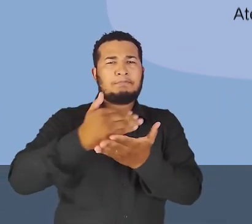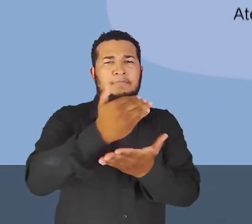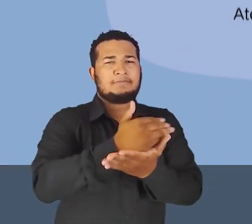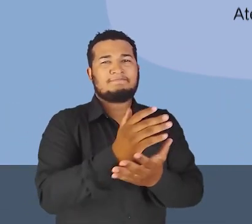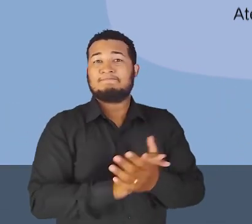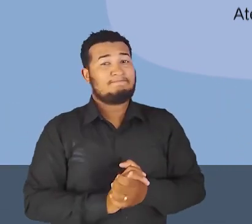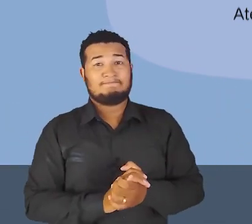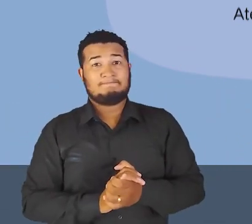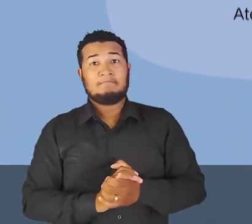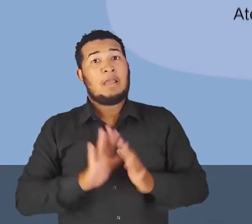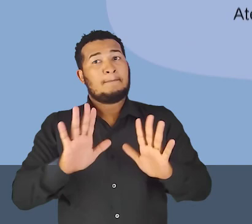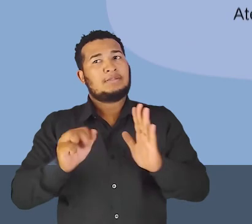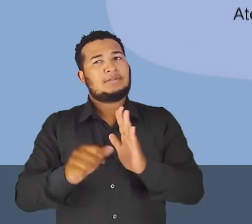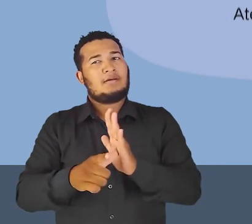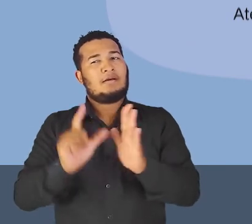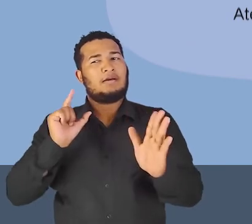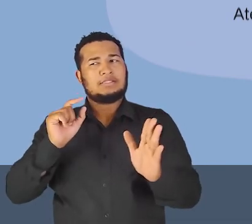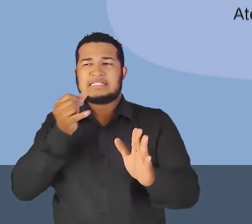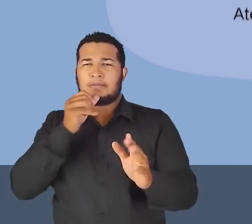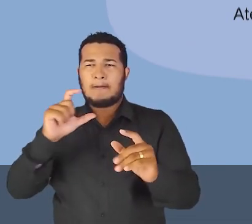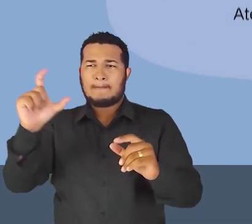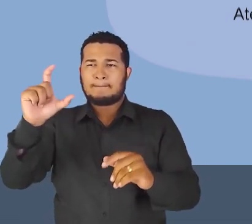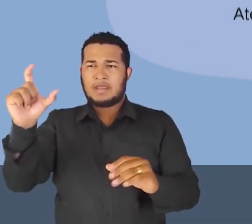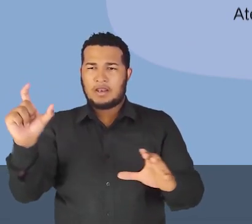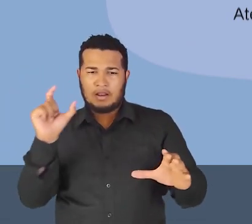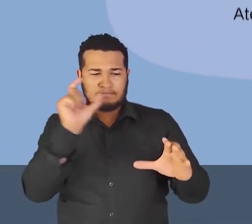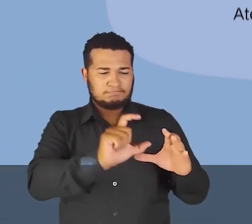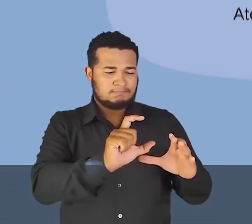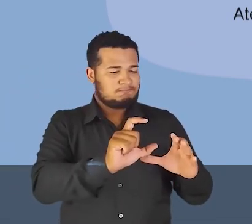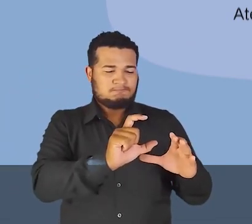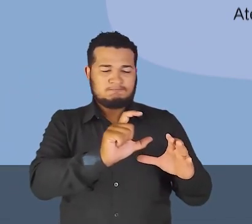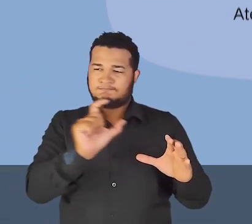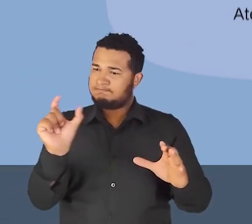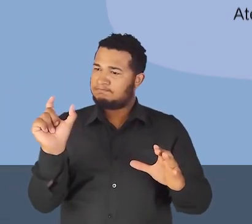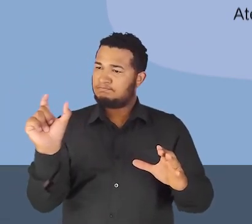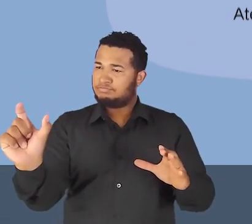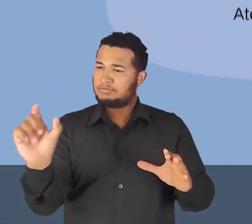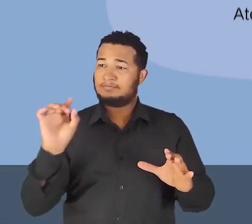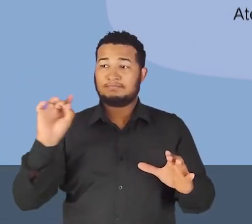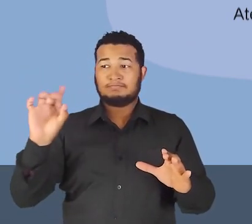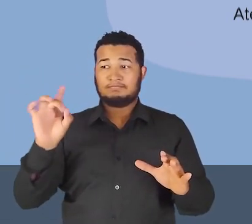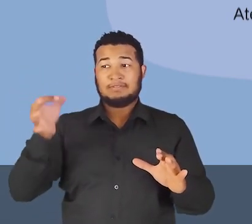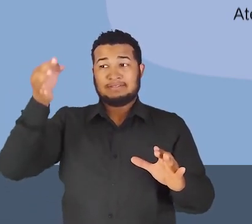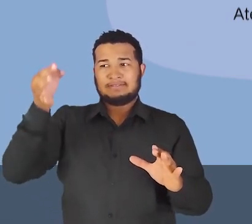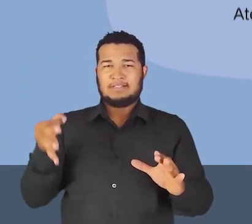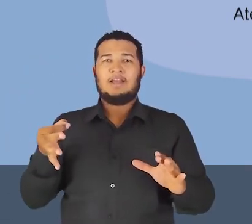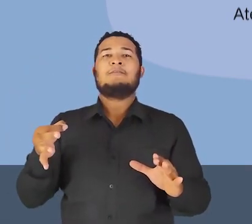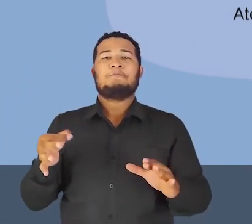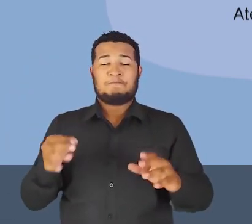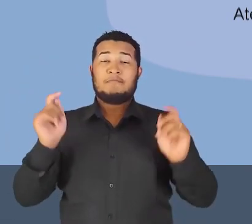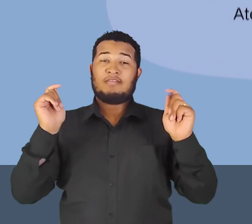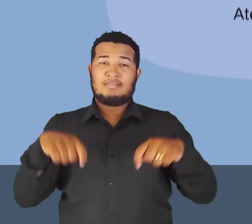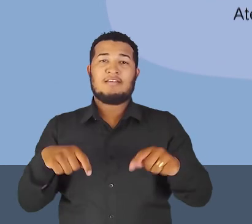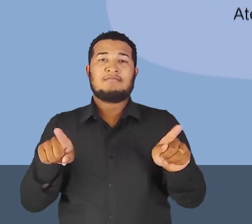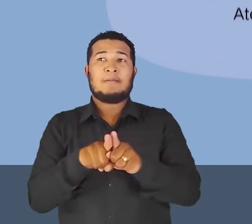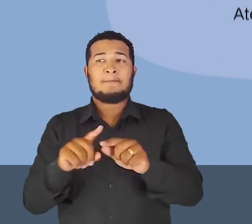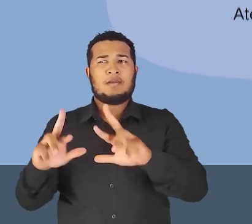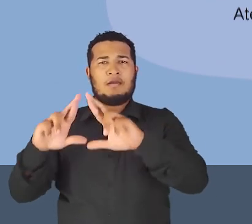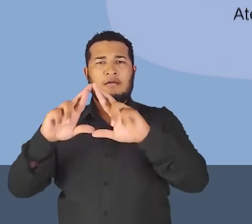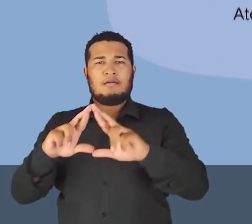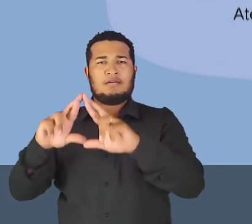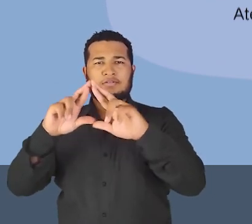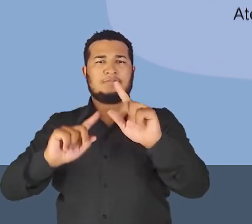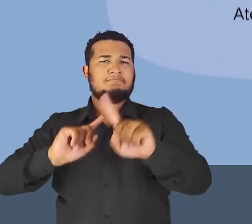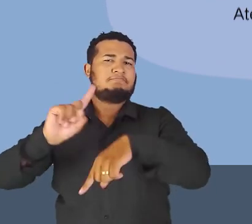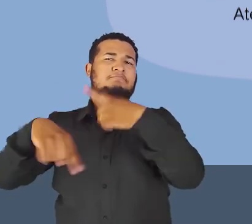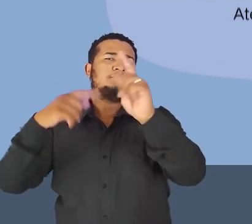você fizer uma coleta seletiva, fica muito mais fácil separar esses dispositivos até para poder reciclar